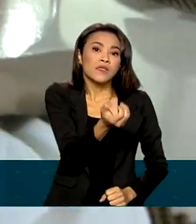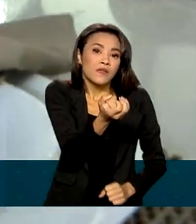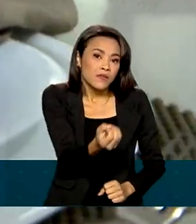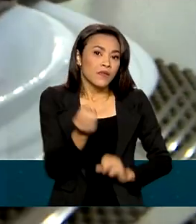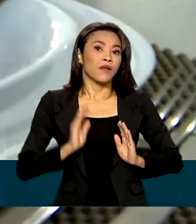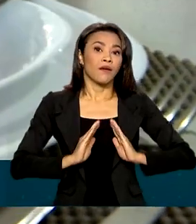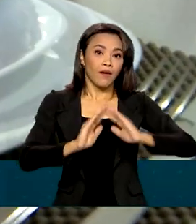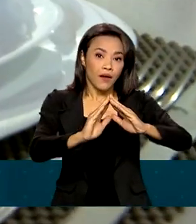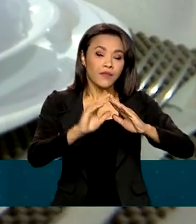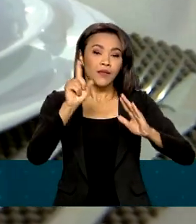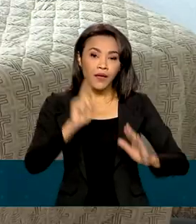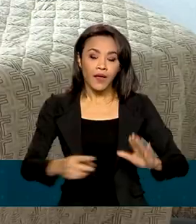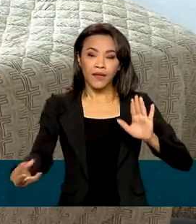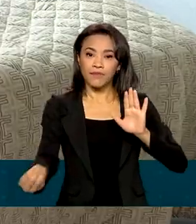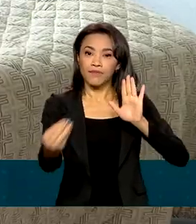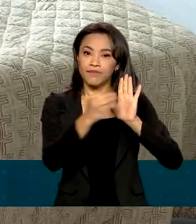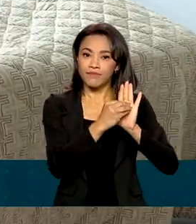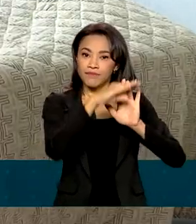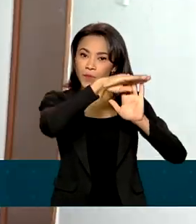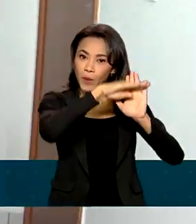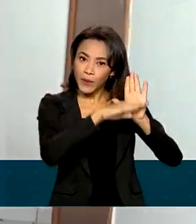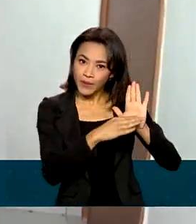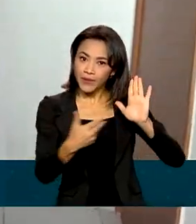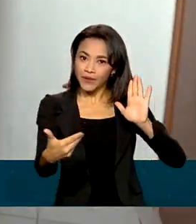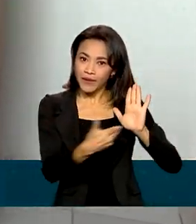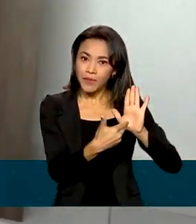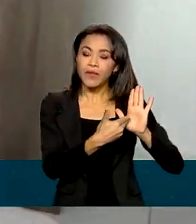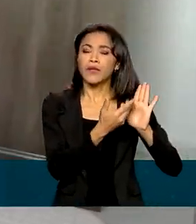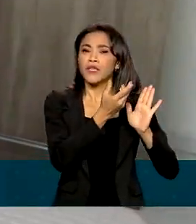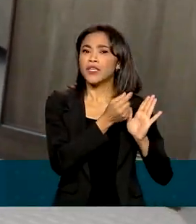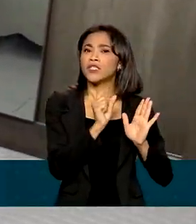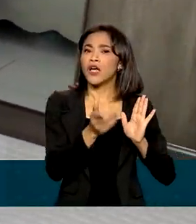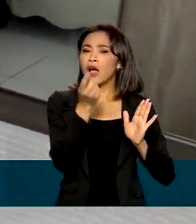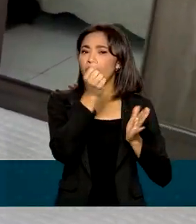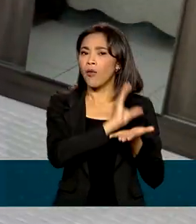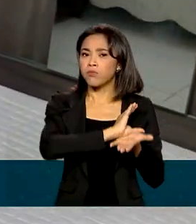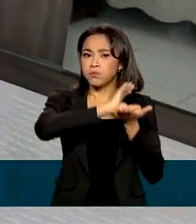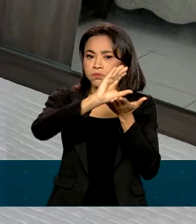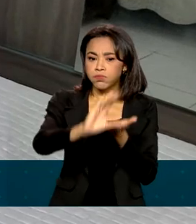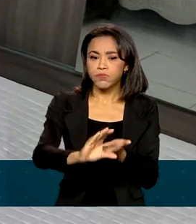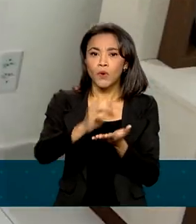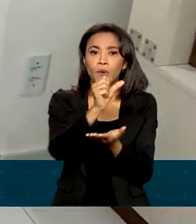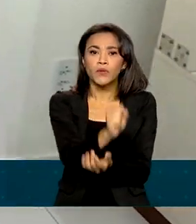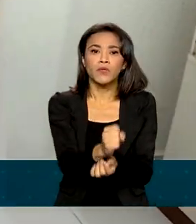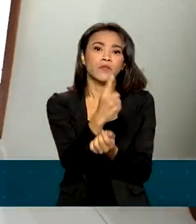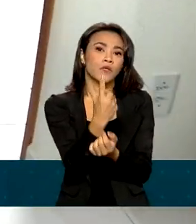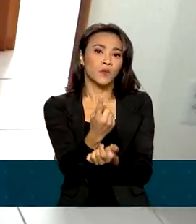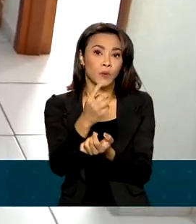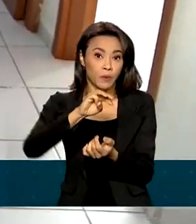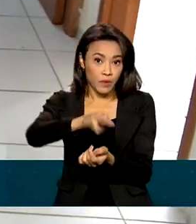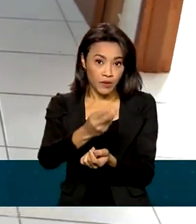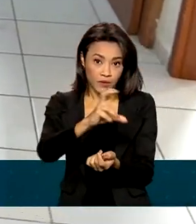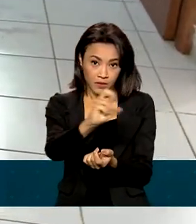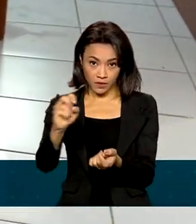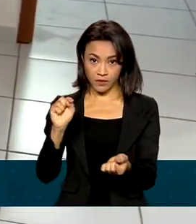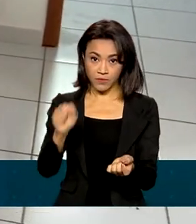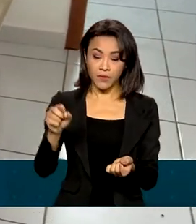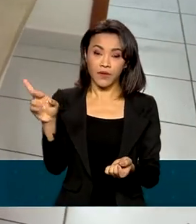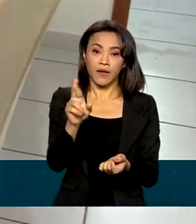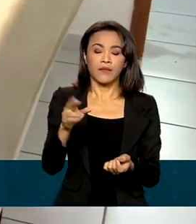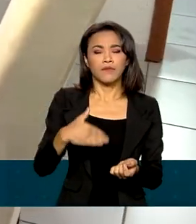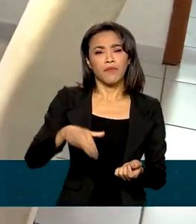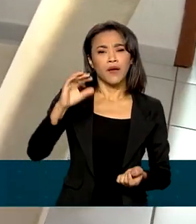parte do programa Casa Verde Amarela, que receberam, no total, investimentos de 81,5 milhões de reais. Mais